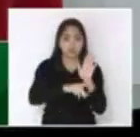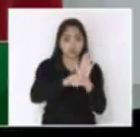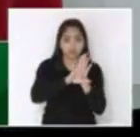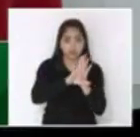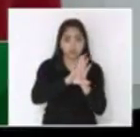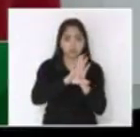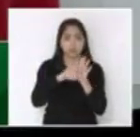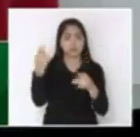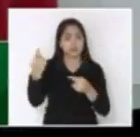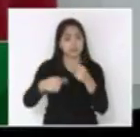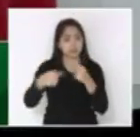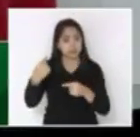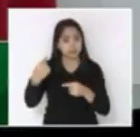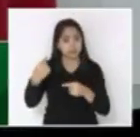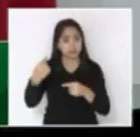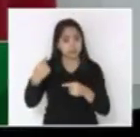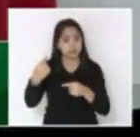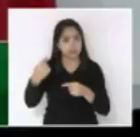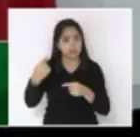debatendo esse.